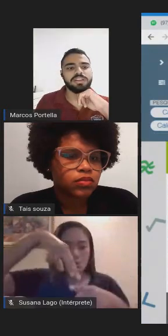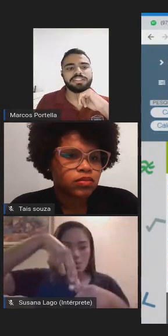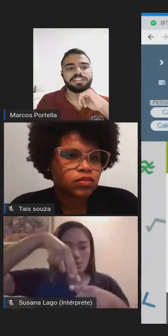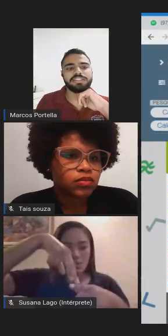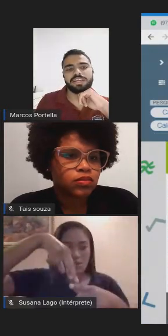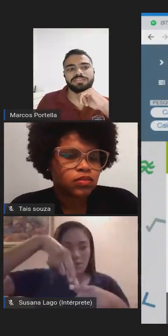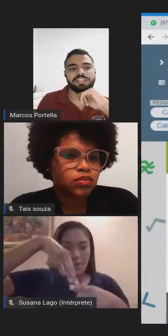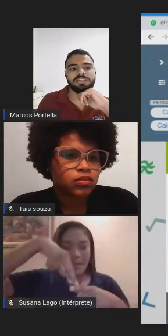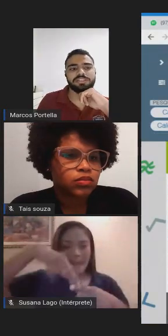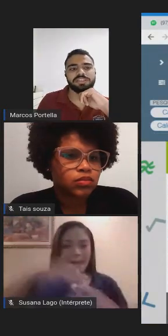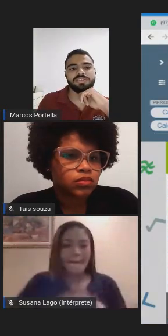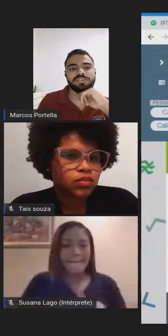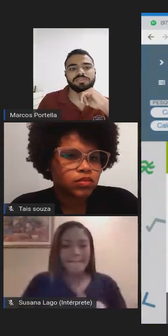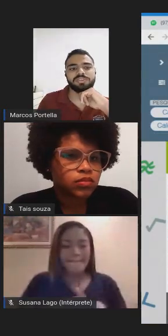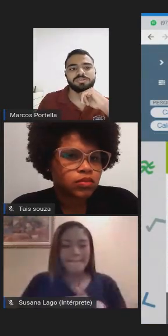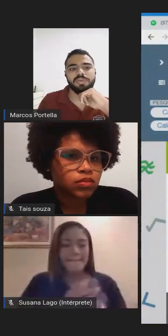que é